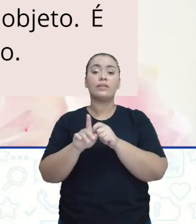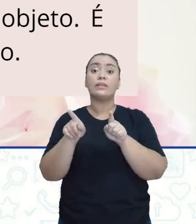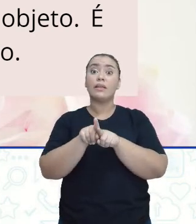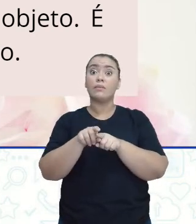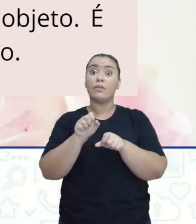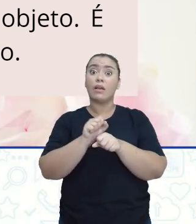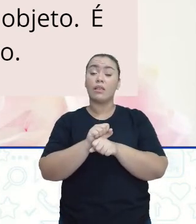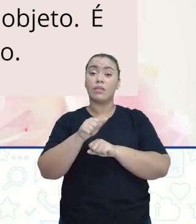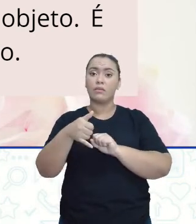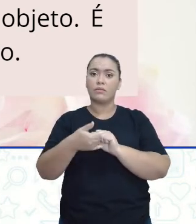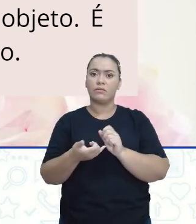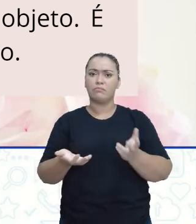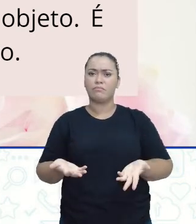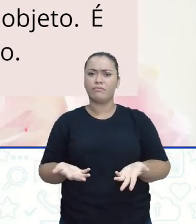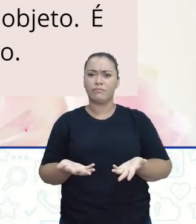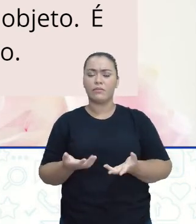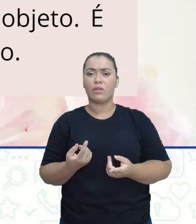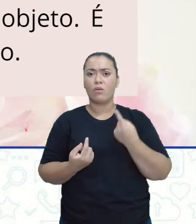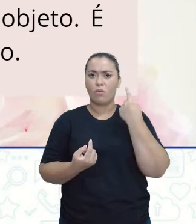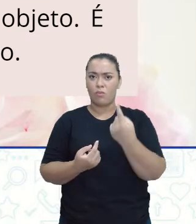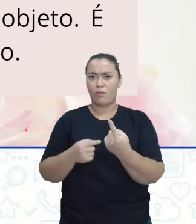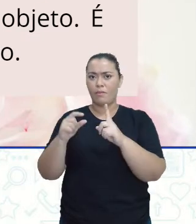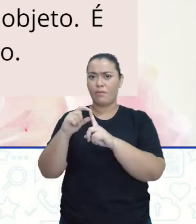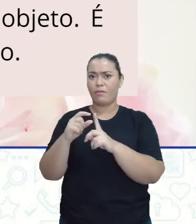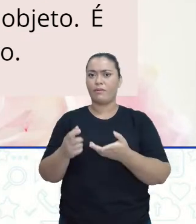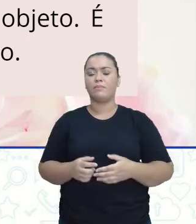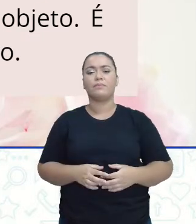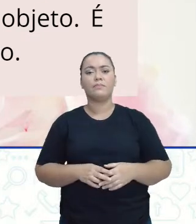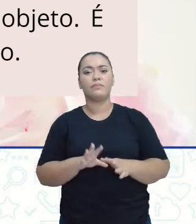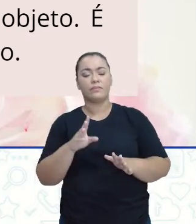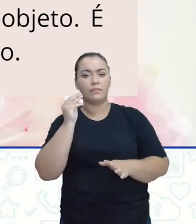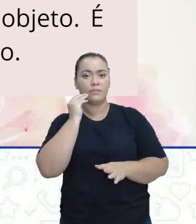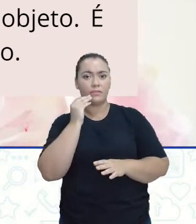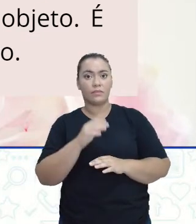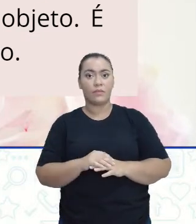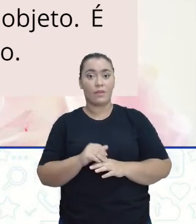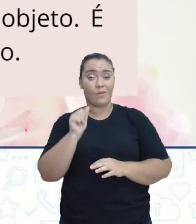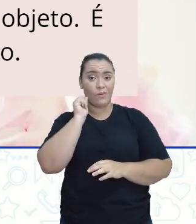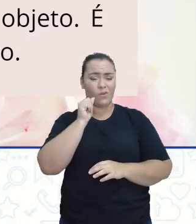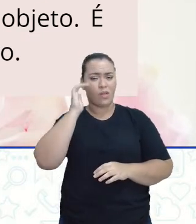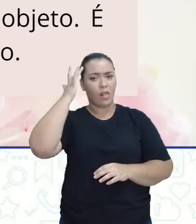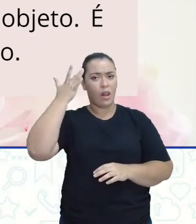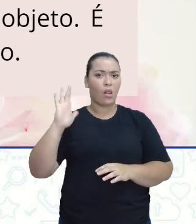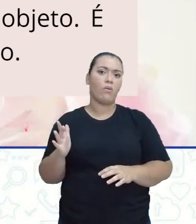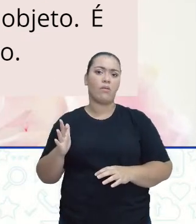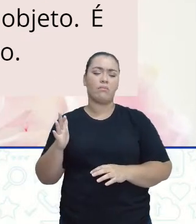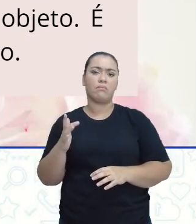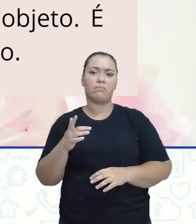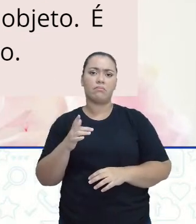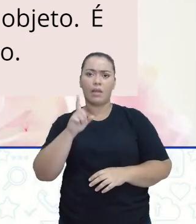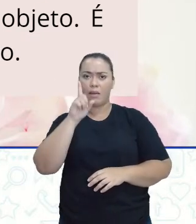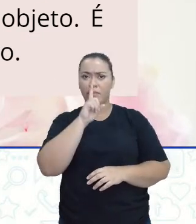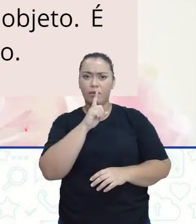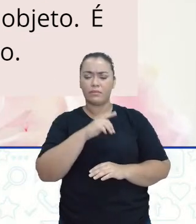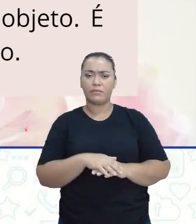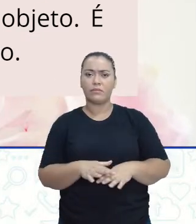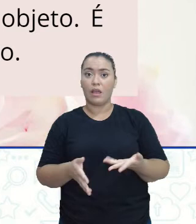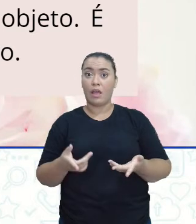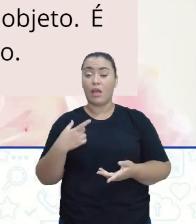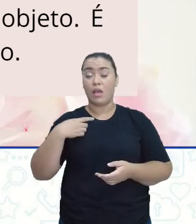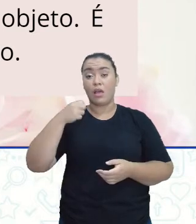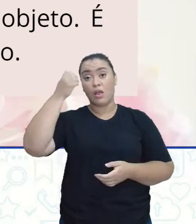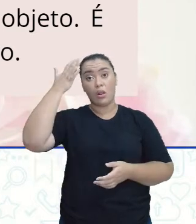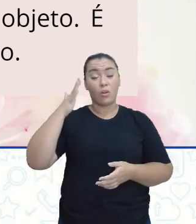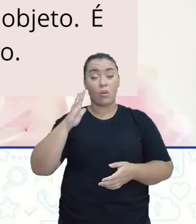adjetivo. Por exemplo, a mulher é loira. Loira aqui é um